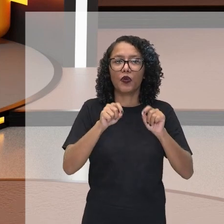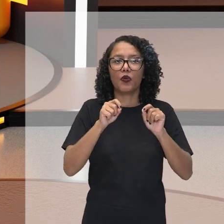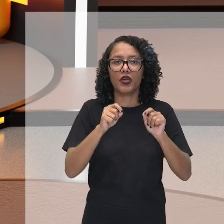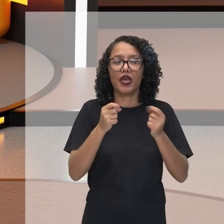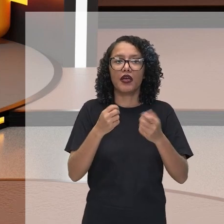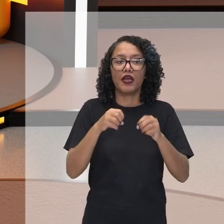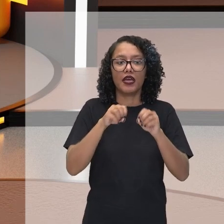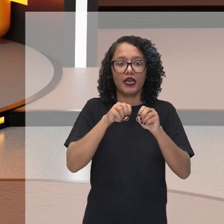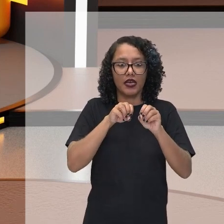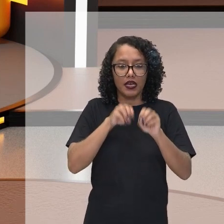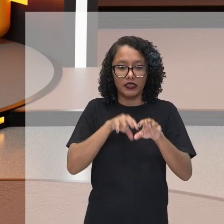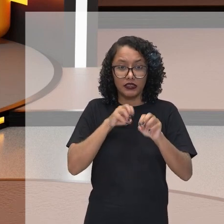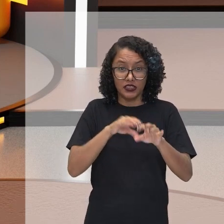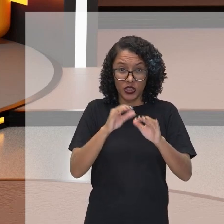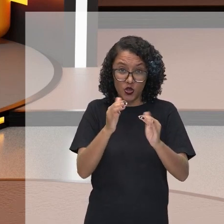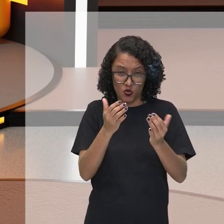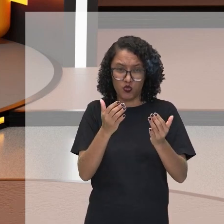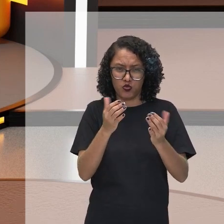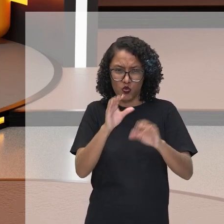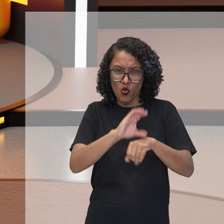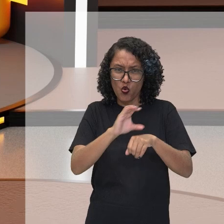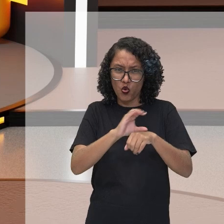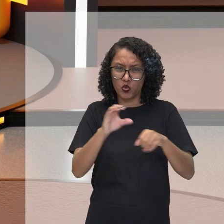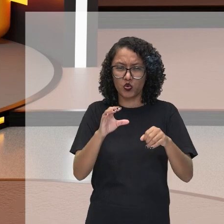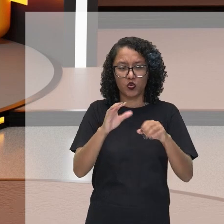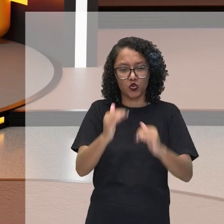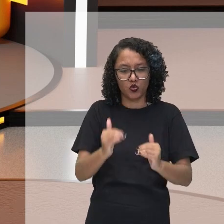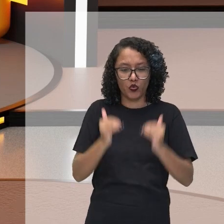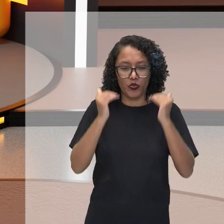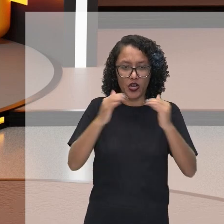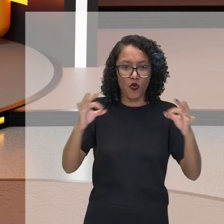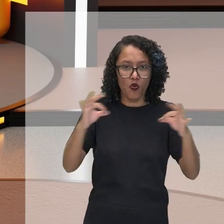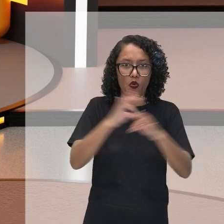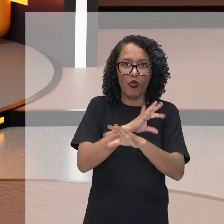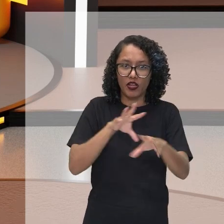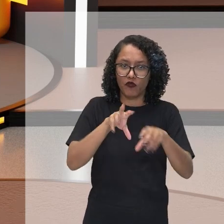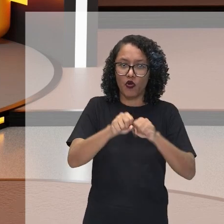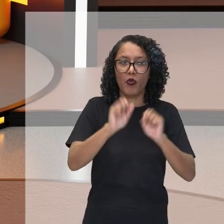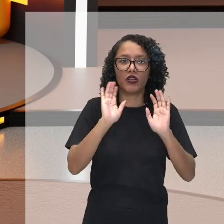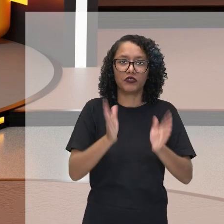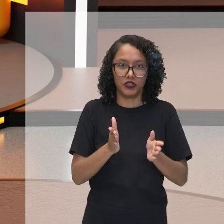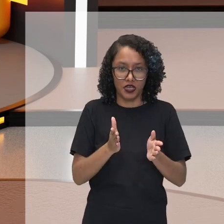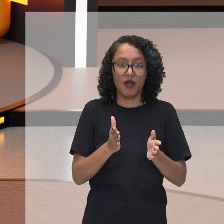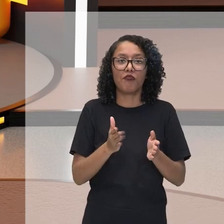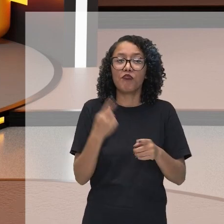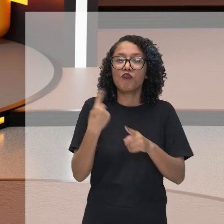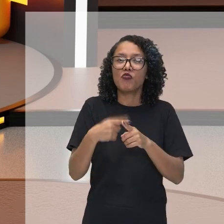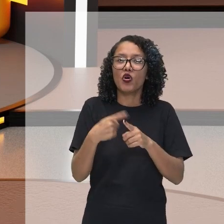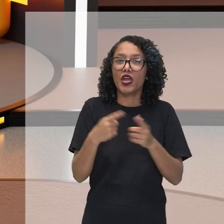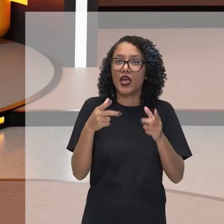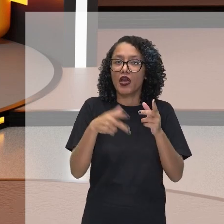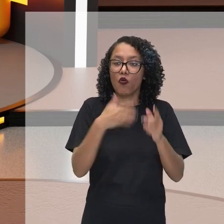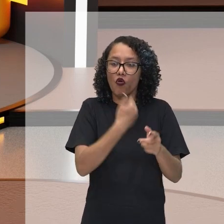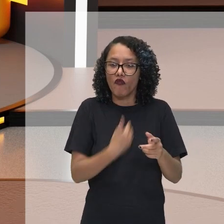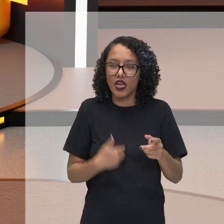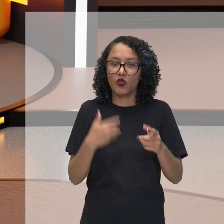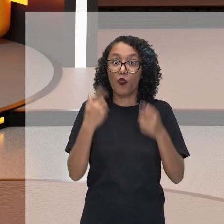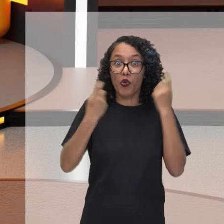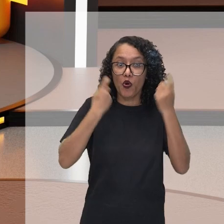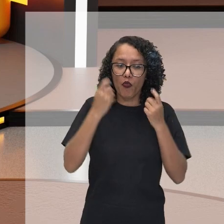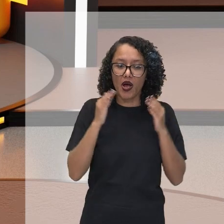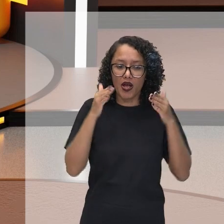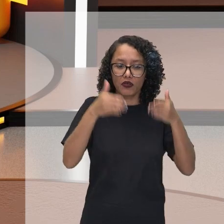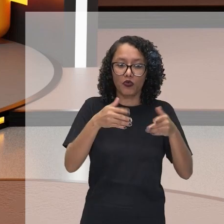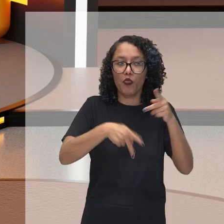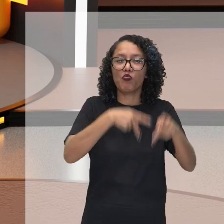esses países, o governo desses países começam a se preocupar também com a população para terem uma qualidade de vida bem melhor, tá